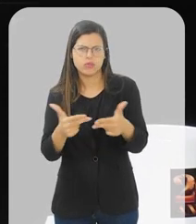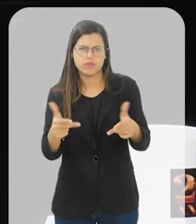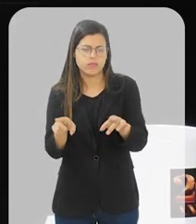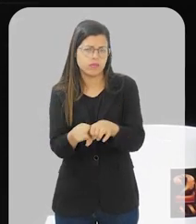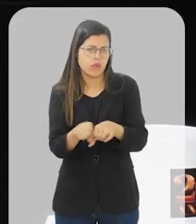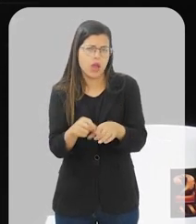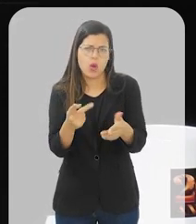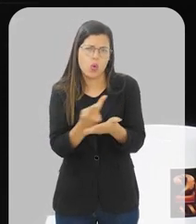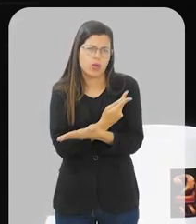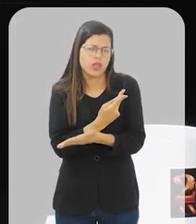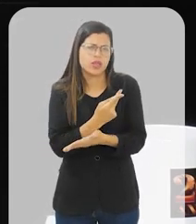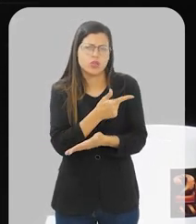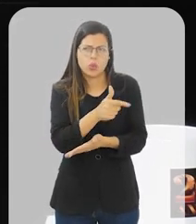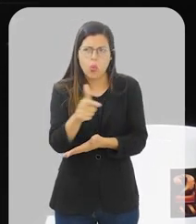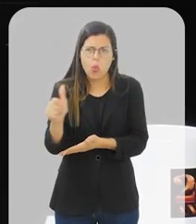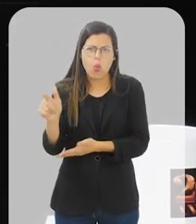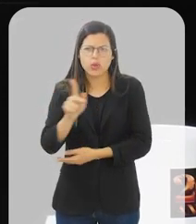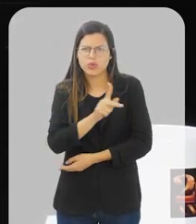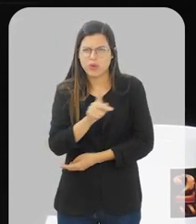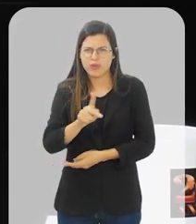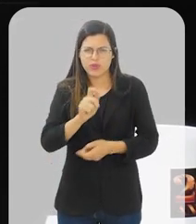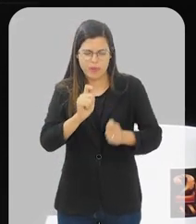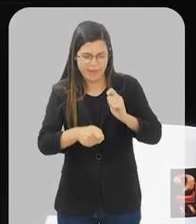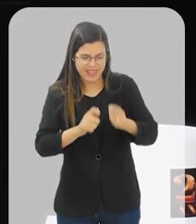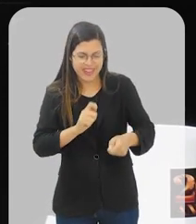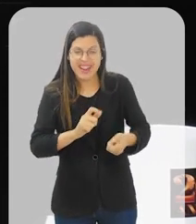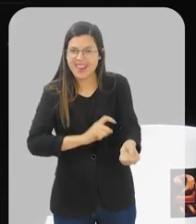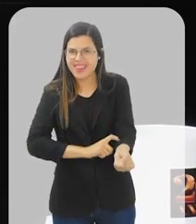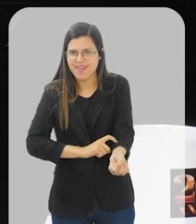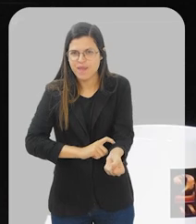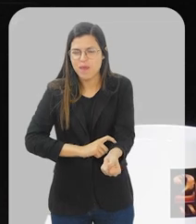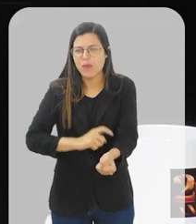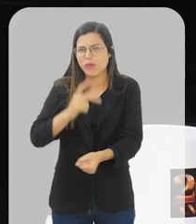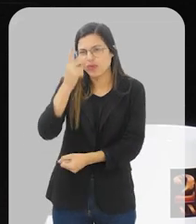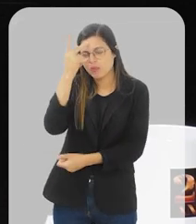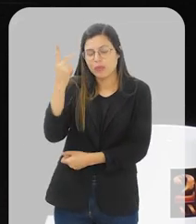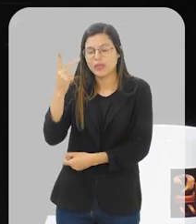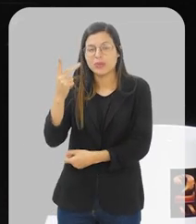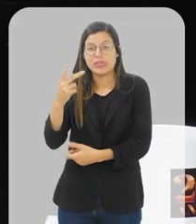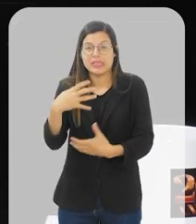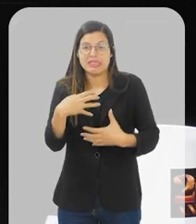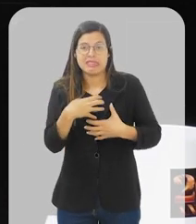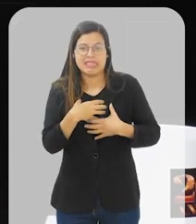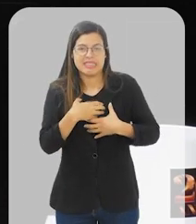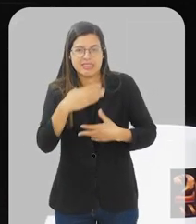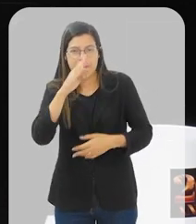outras coisas que acontecem, acho que acontece com outros mestres de bateria, o nervoso que faz a gente passar mal durante o desfile.